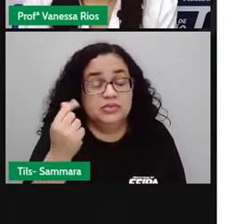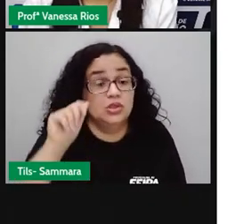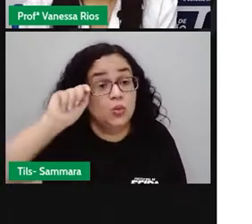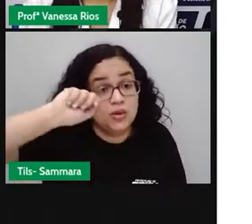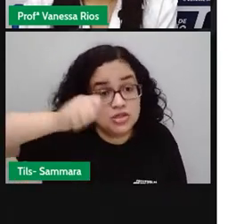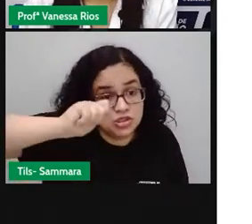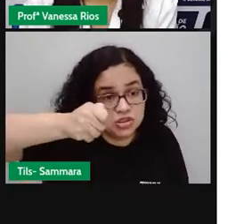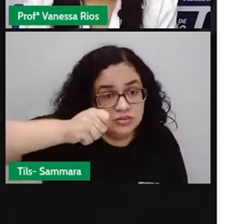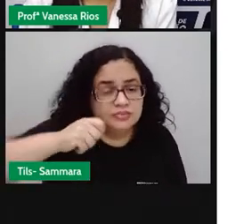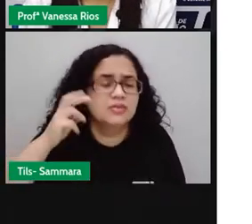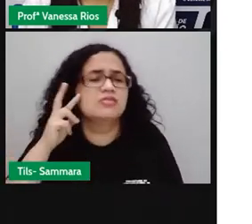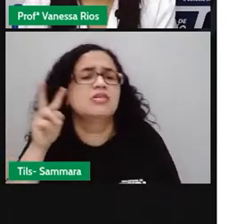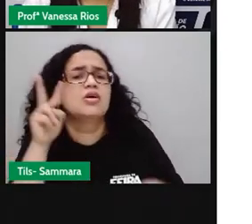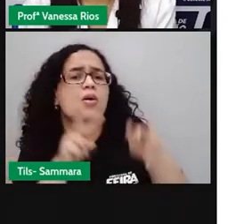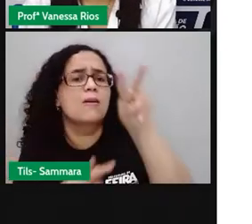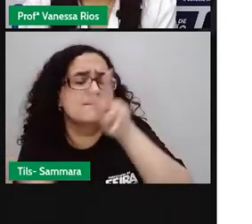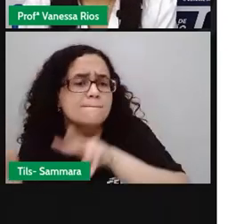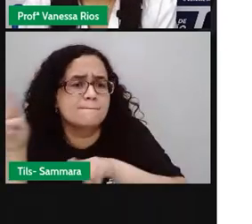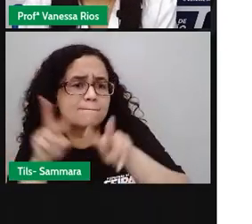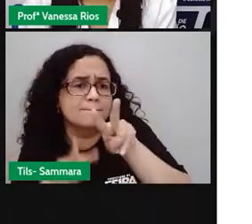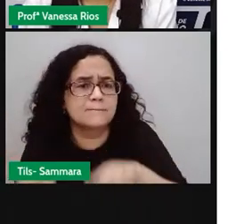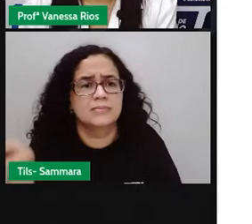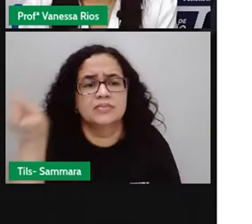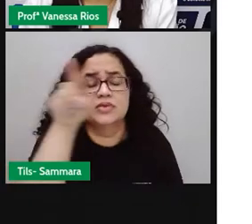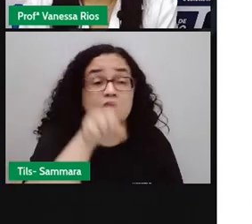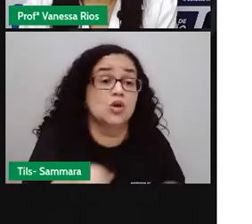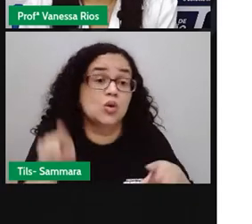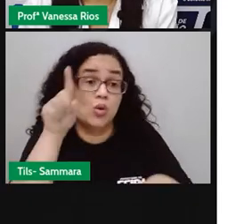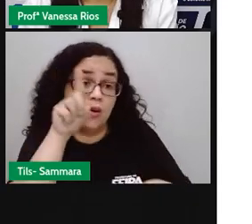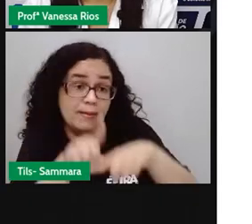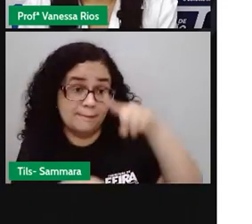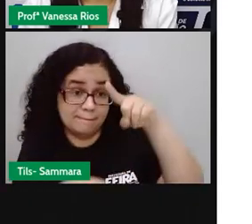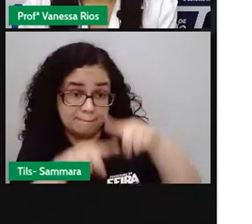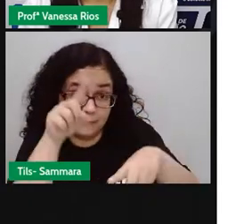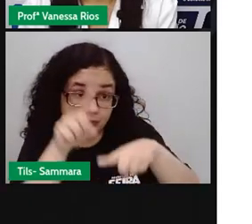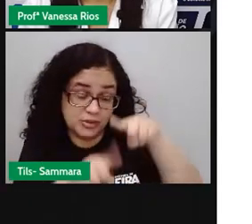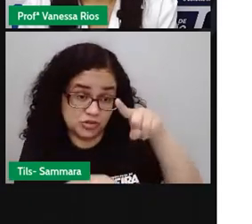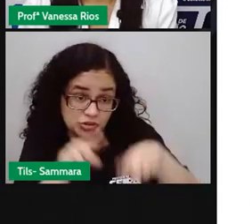chave. A gente observa aí, ó, objetos, né?